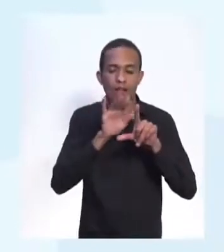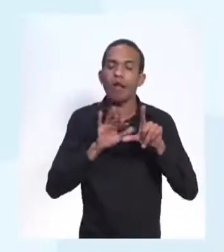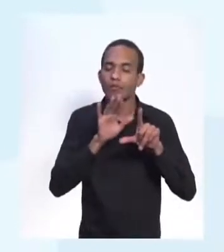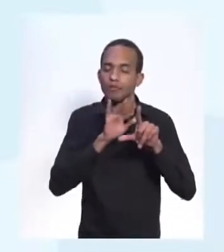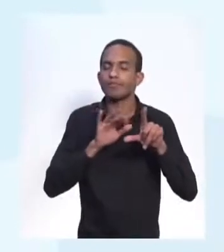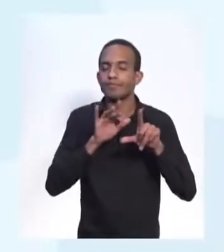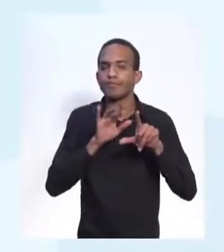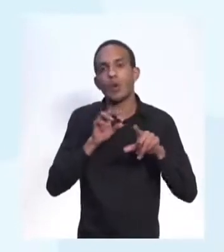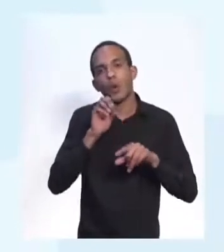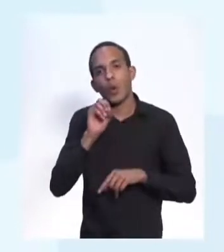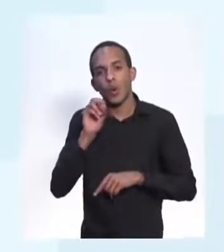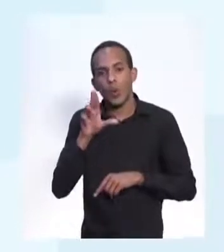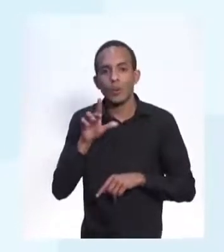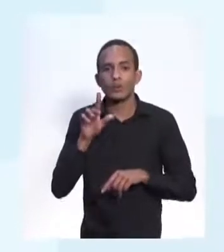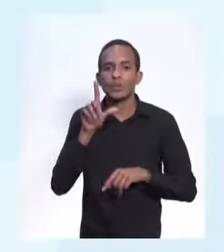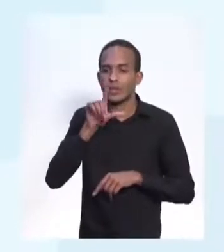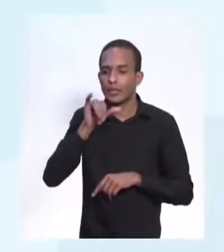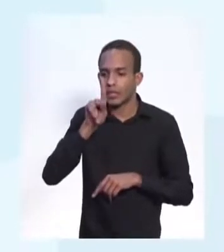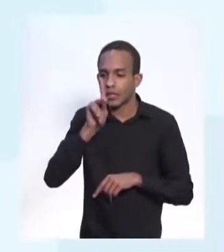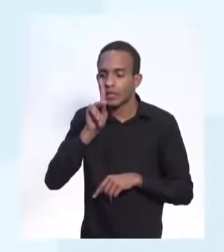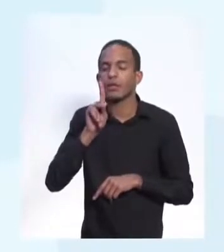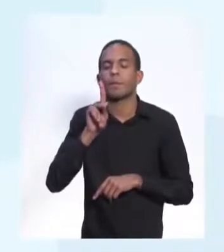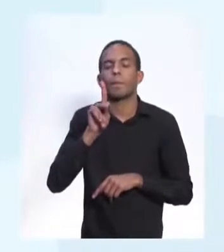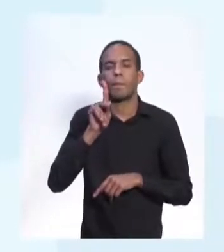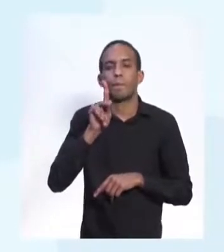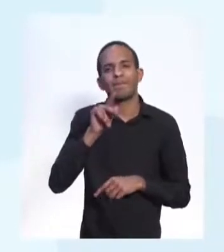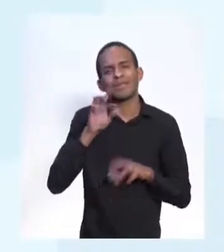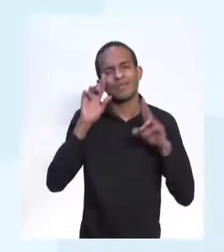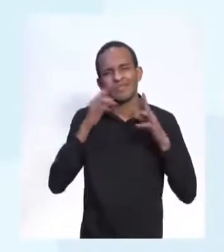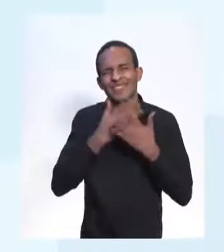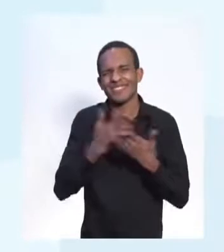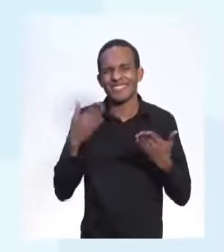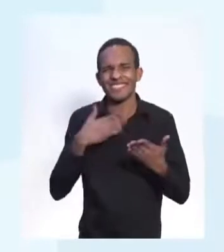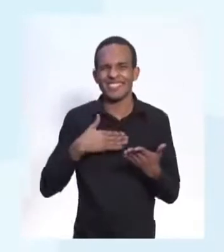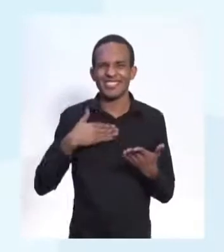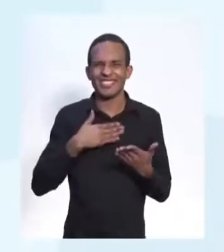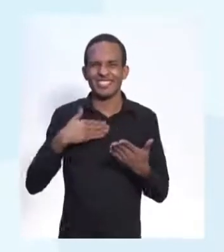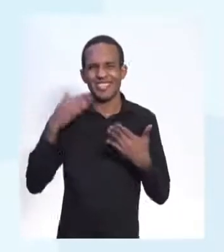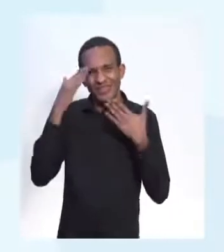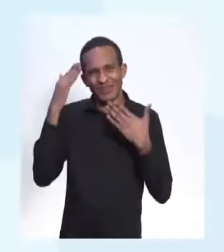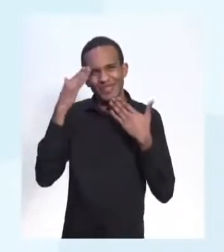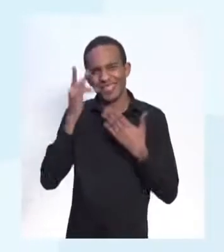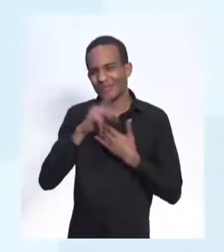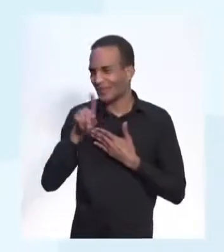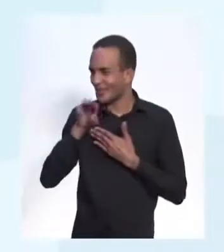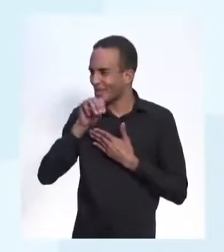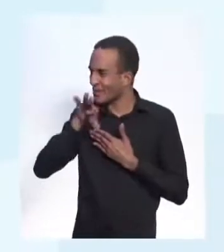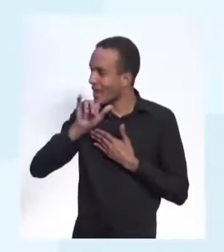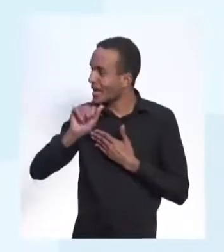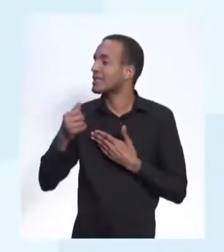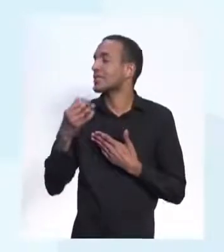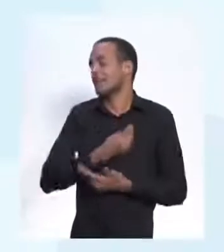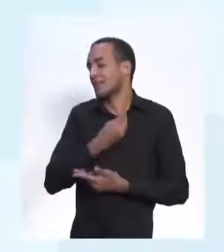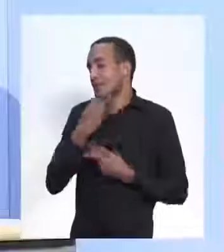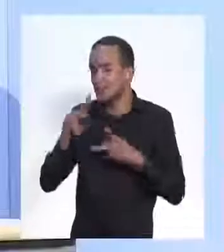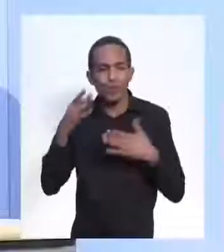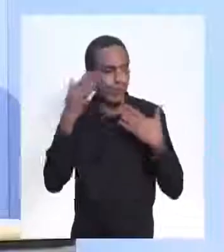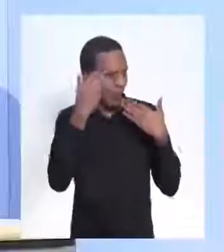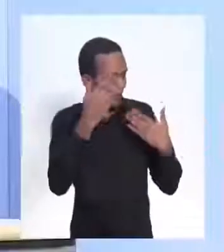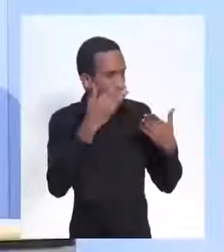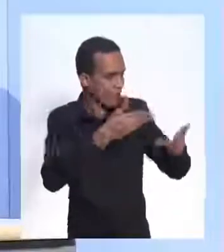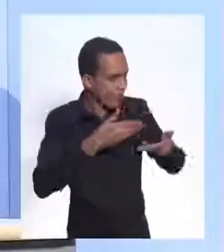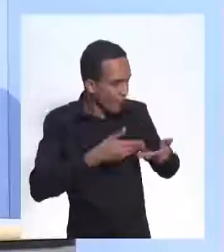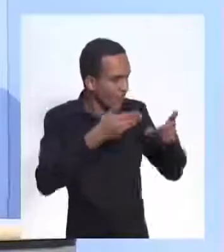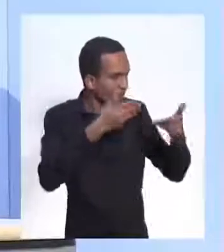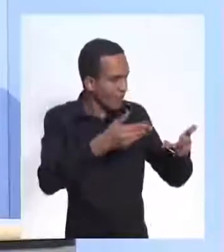Code ou do link. Espero que vocês tenham gostado. Obrigada, professora Márcia, pela participação. Muito obrigada pelo